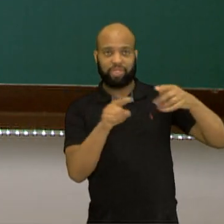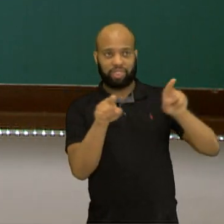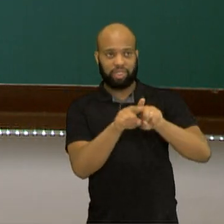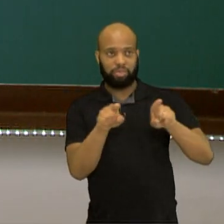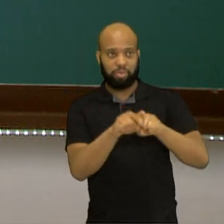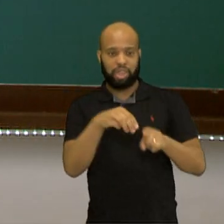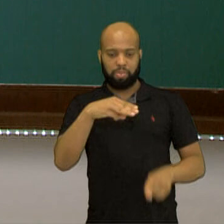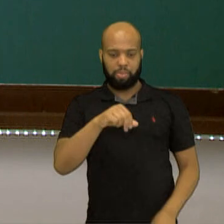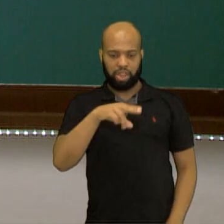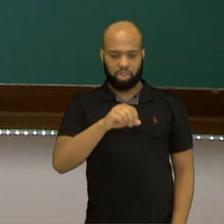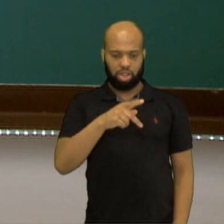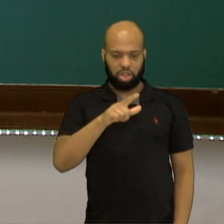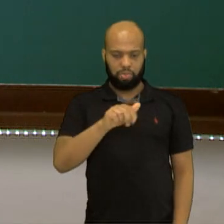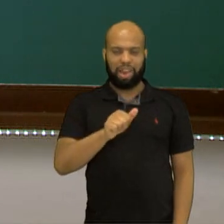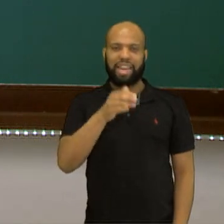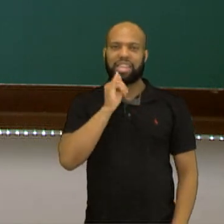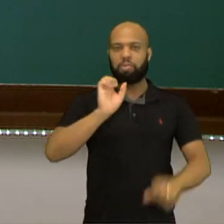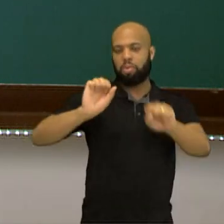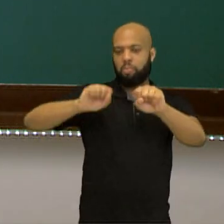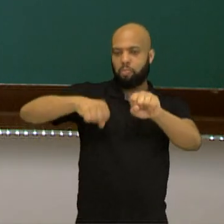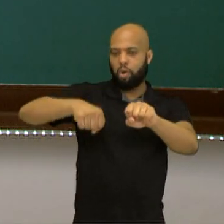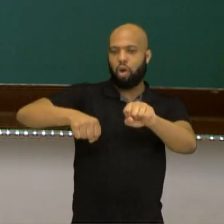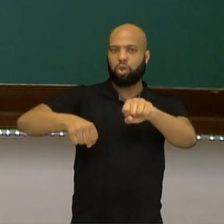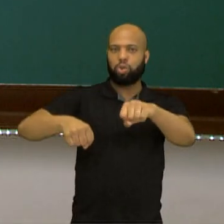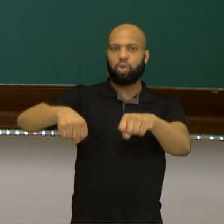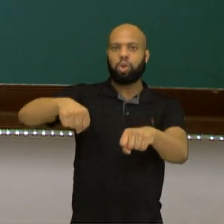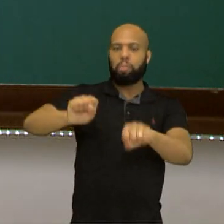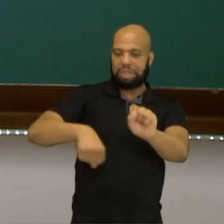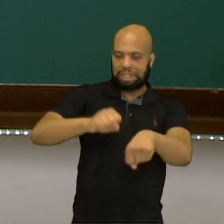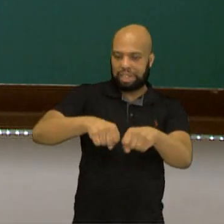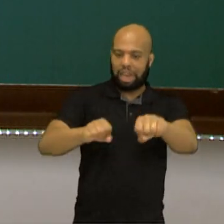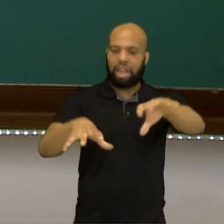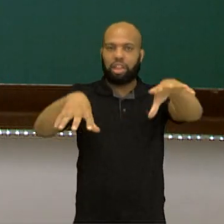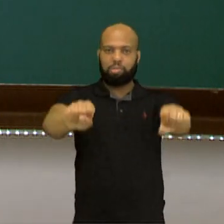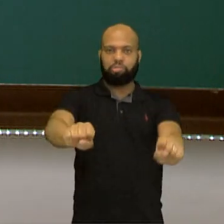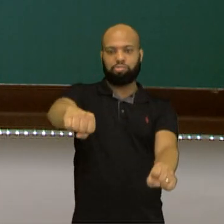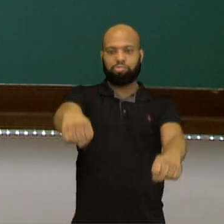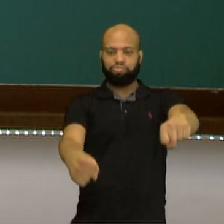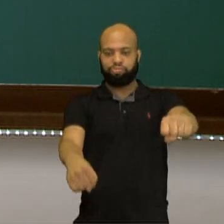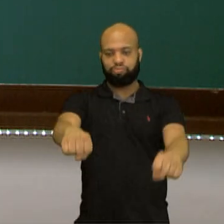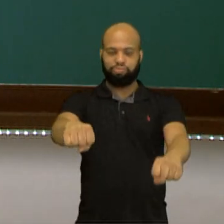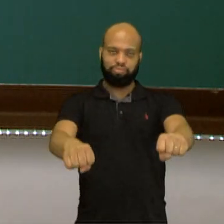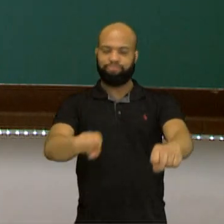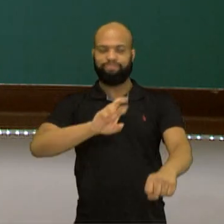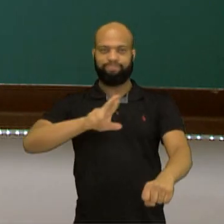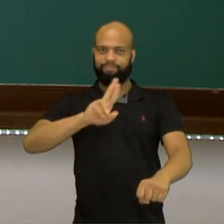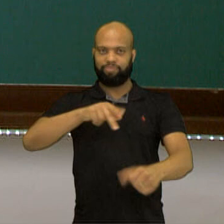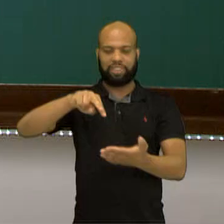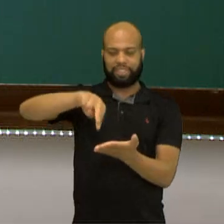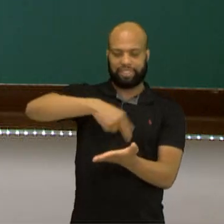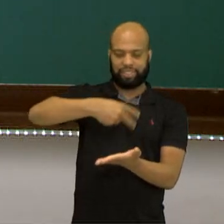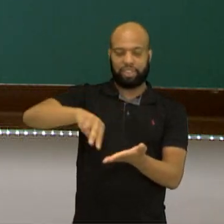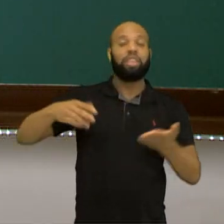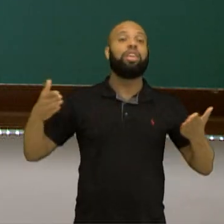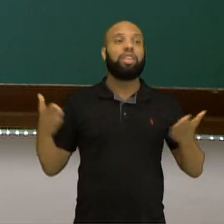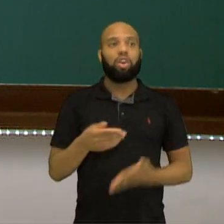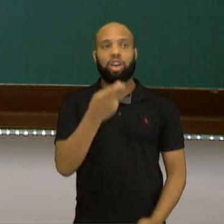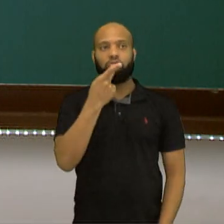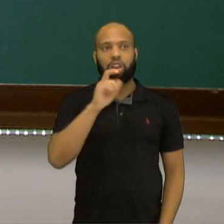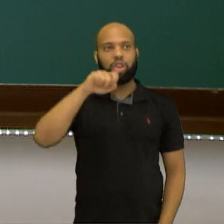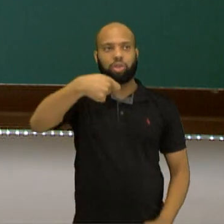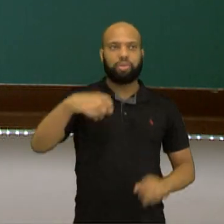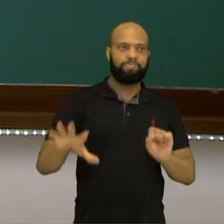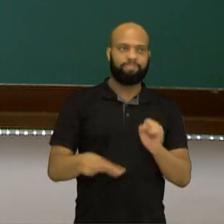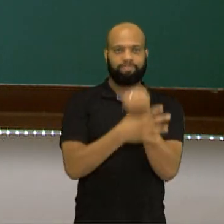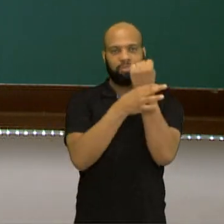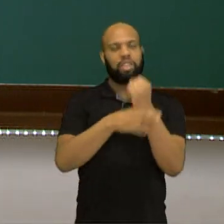exemplo, de bicicleta, né, da moto, então onde você segura. Então, não faz parte do skate. Vamos falar um pouquinho sobre a segurança. Então,